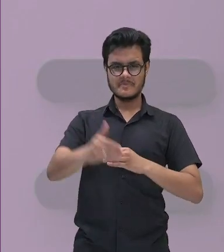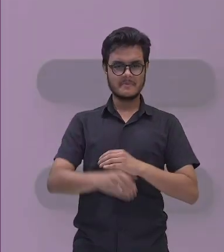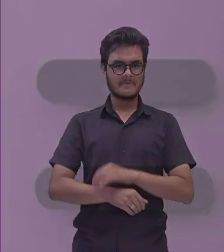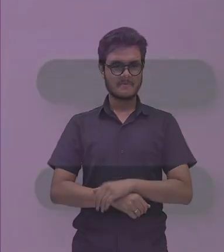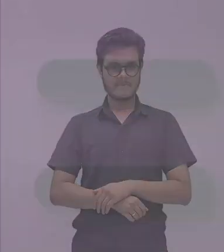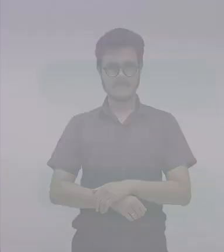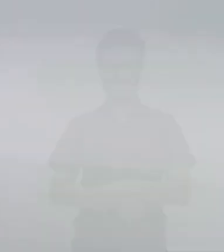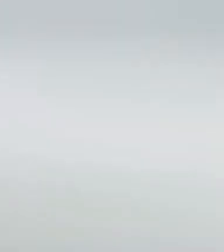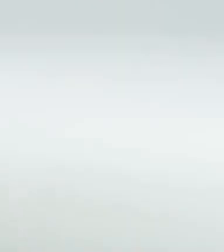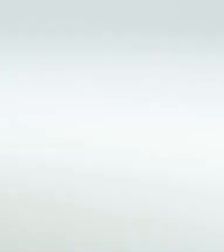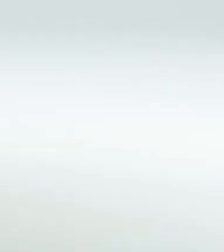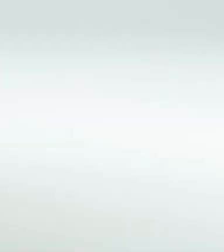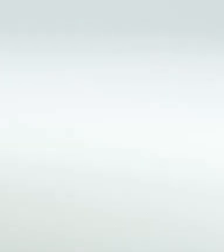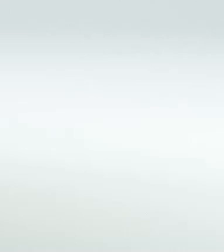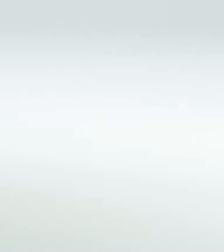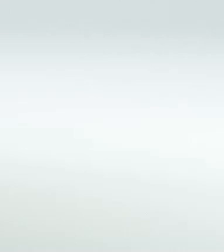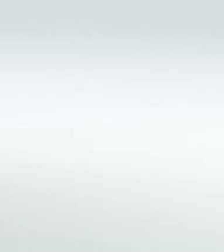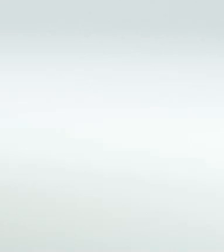nossa